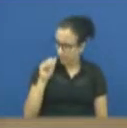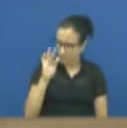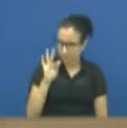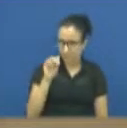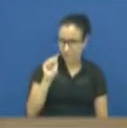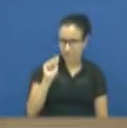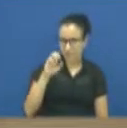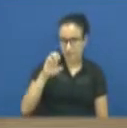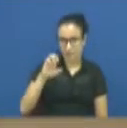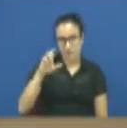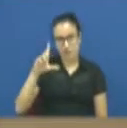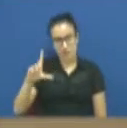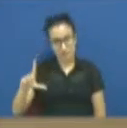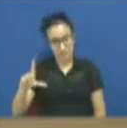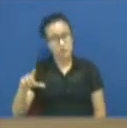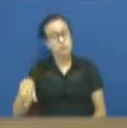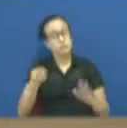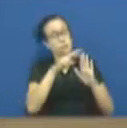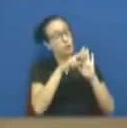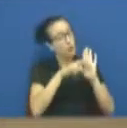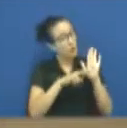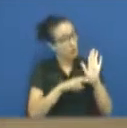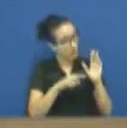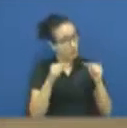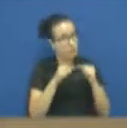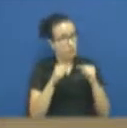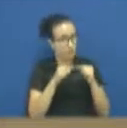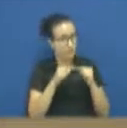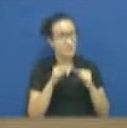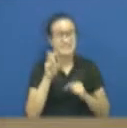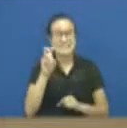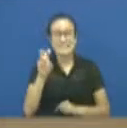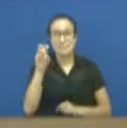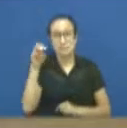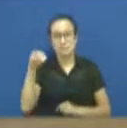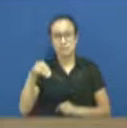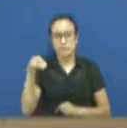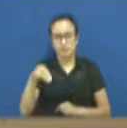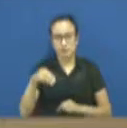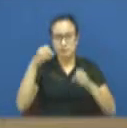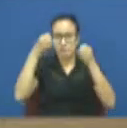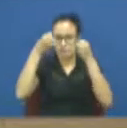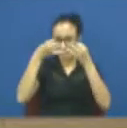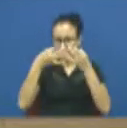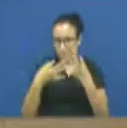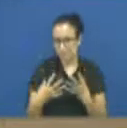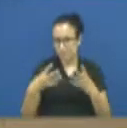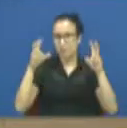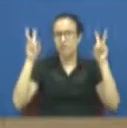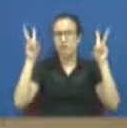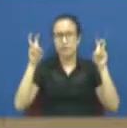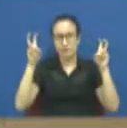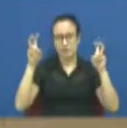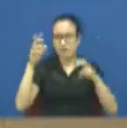é